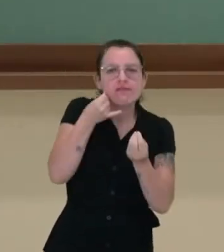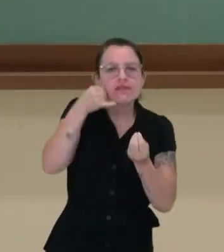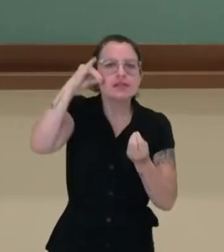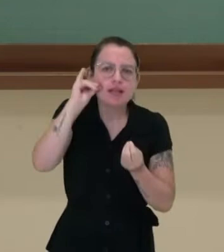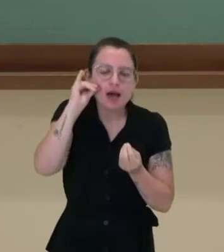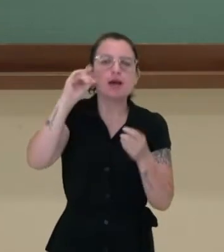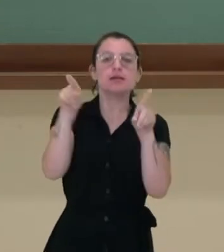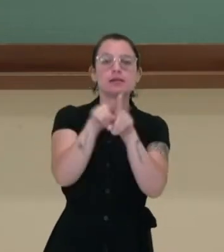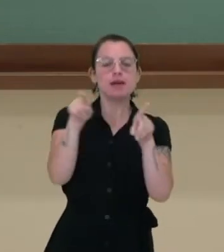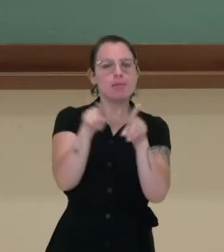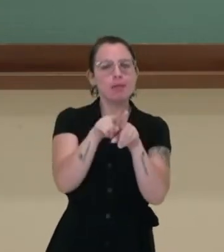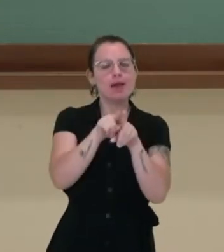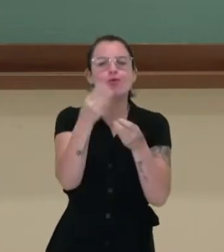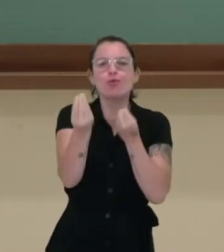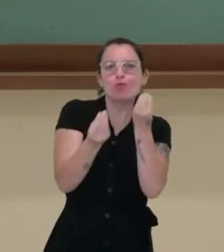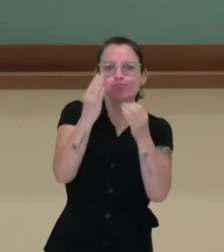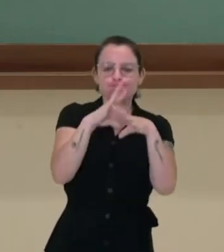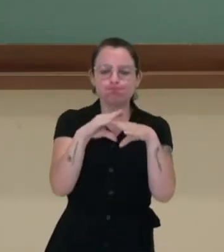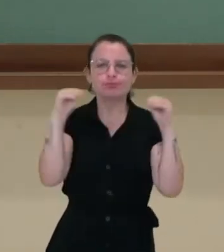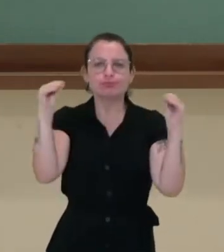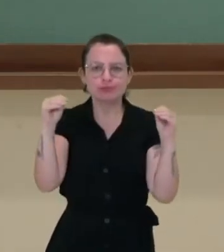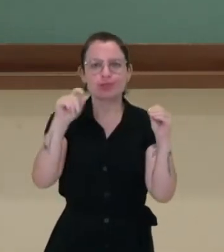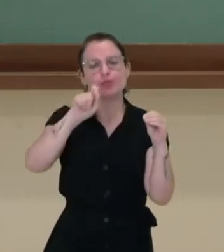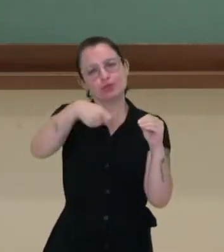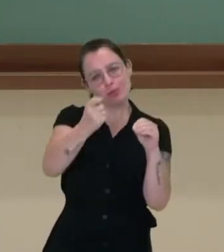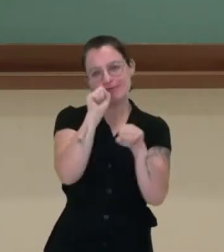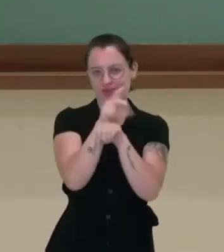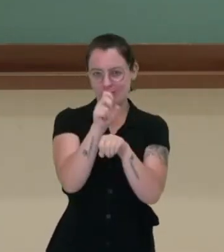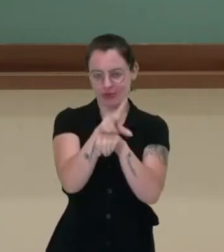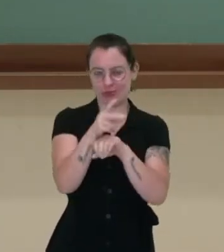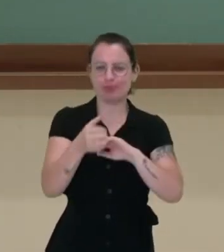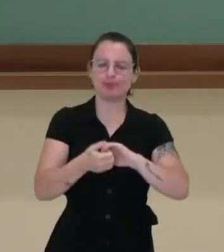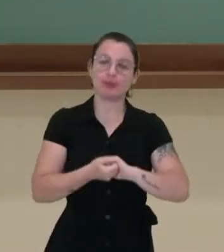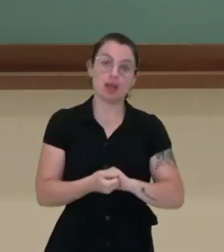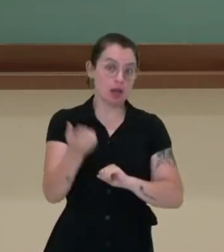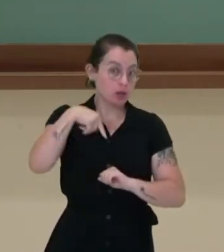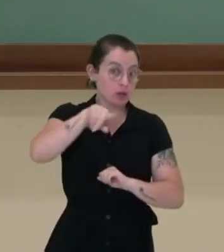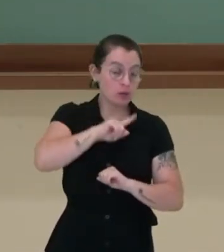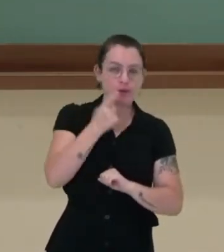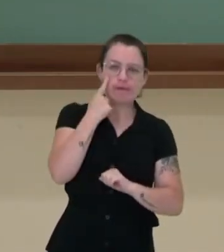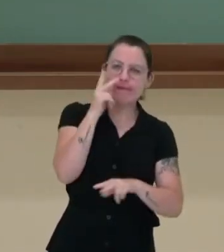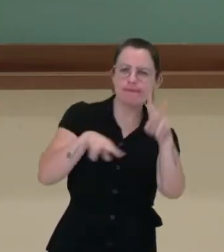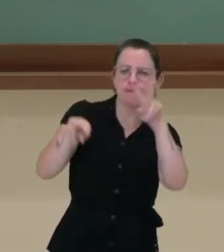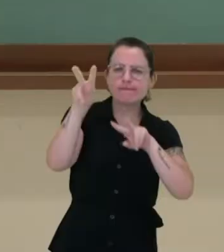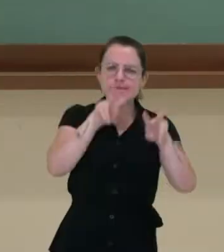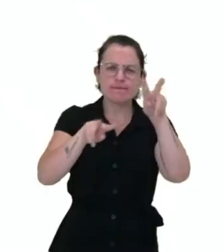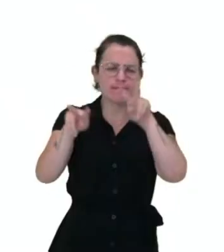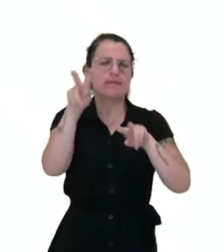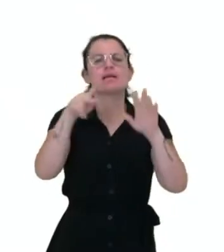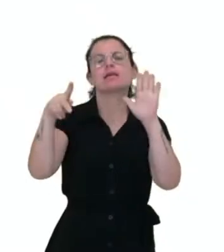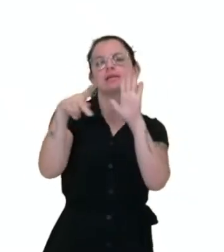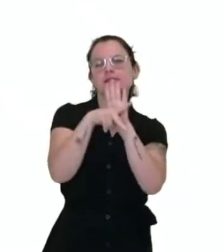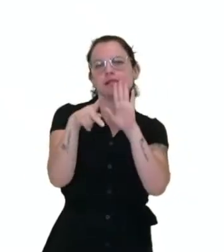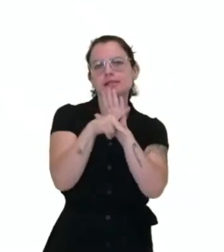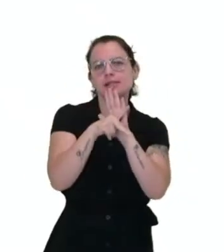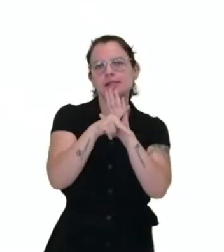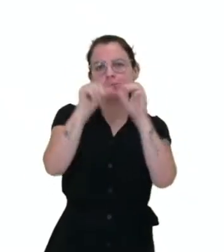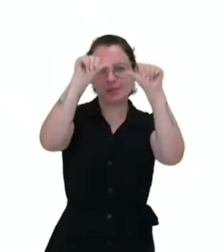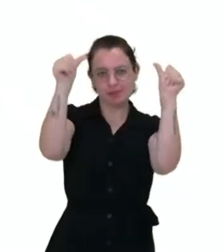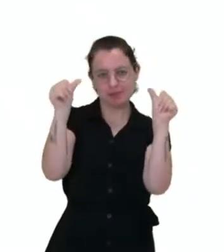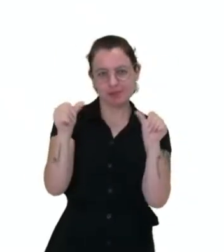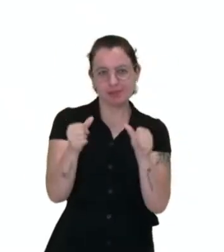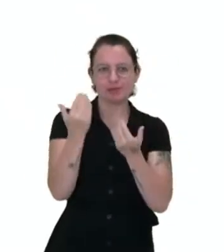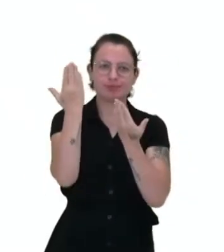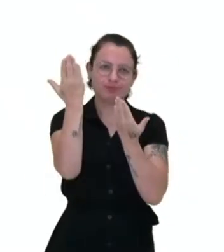são causados por vírus. Vamos observar essa imagem aqui. Oh, meu Deus, ele